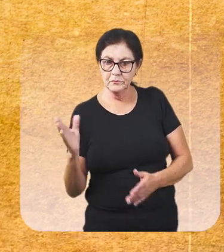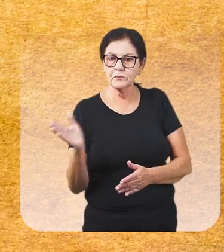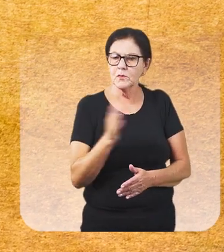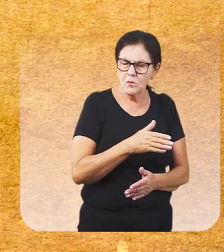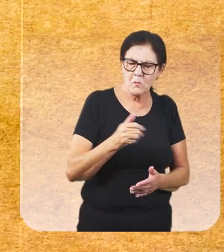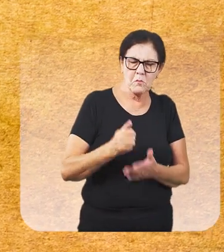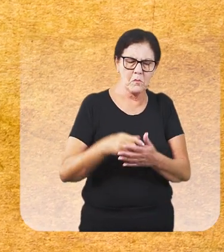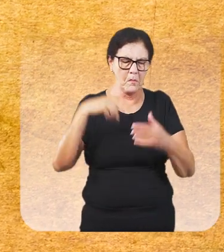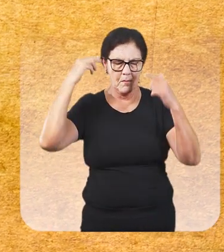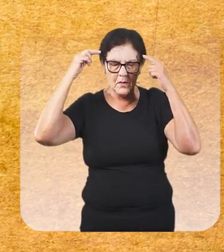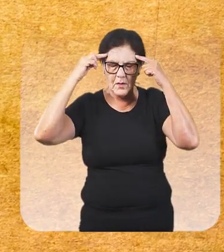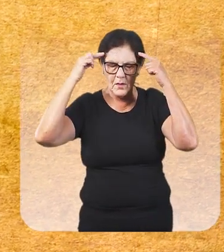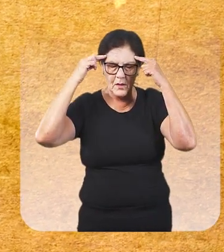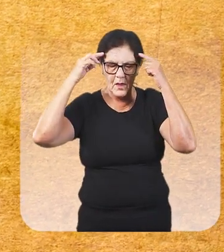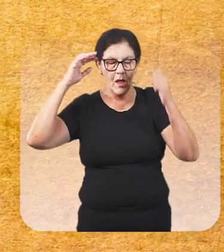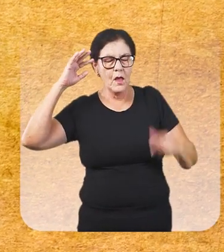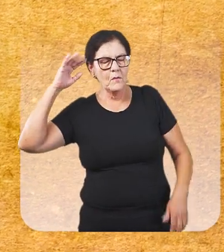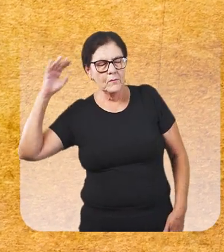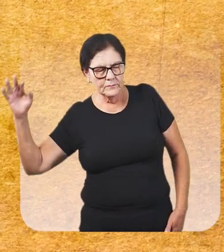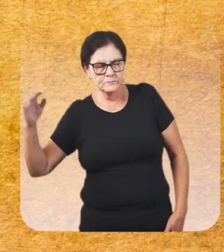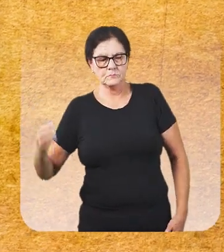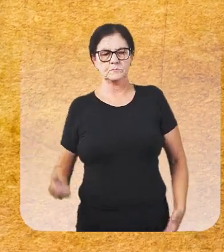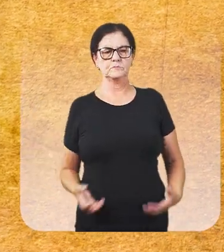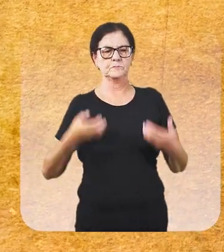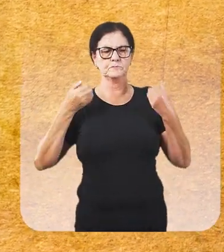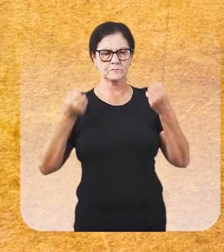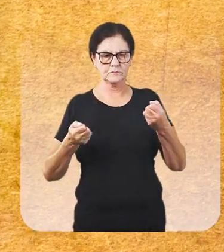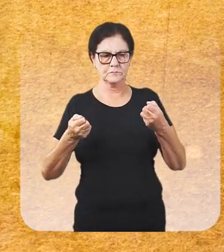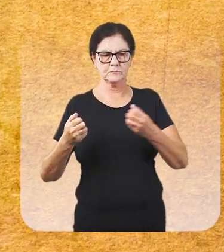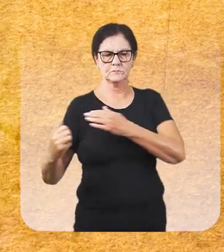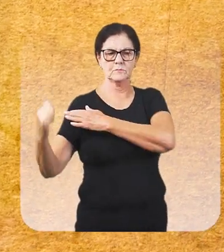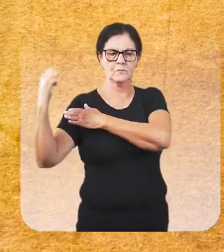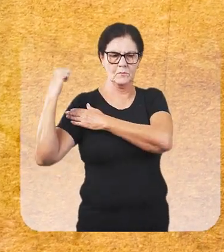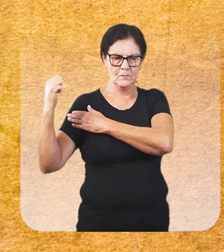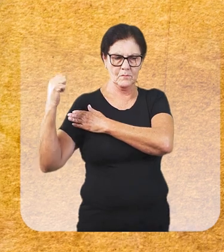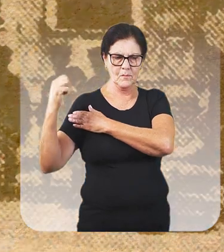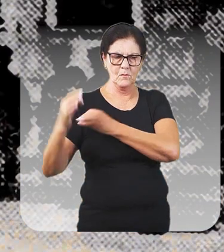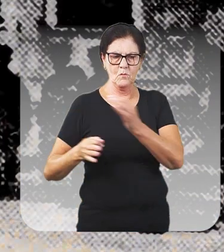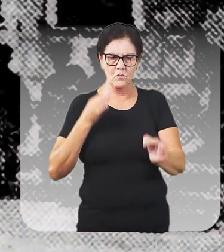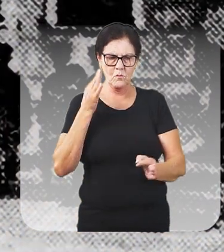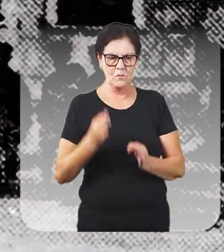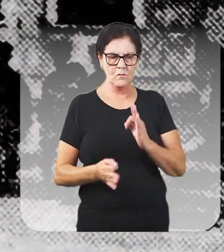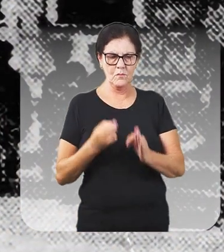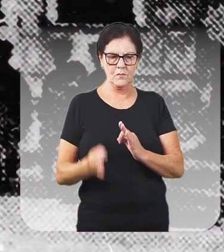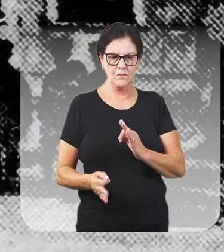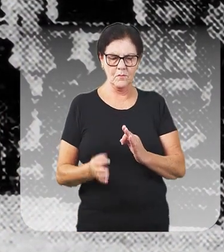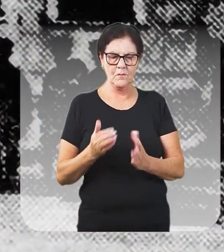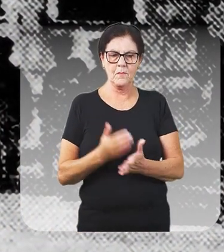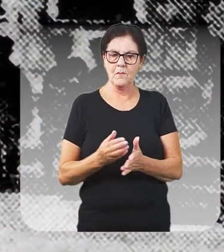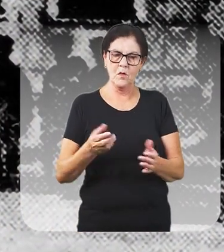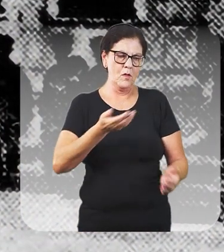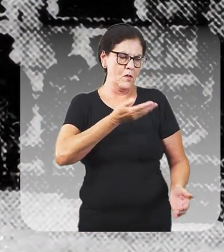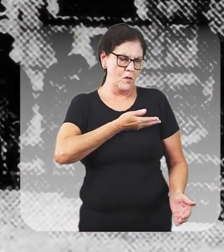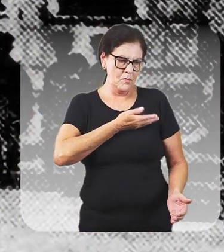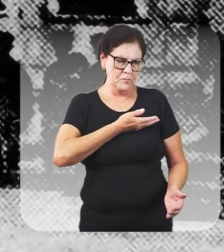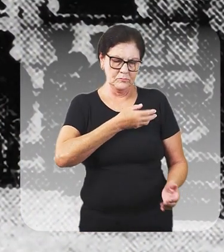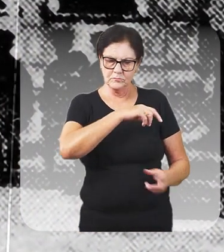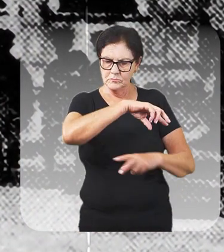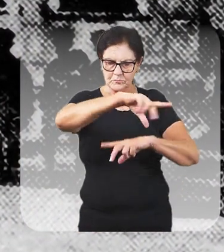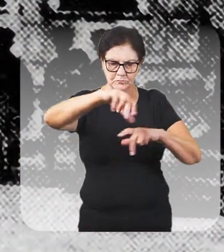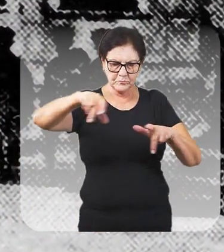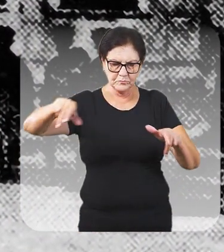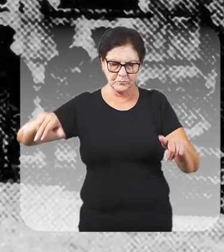memória e seu legado perduraram como um exemplo de integridade, coragem e patriotismo. Para Newton Cisenando Prado e